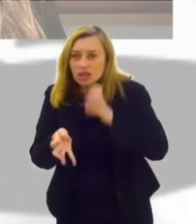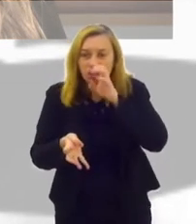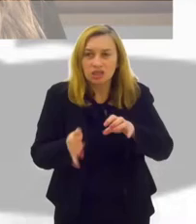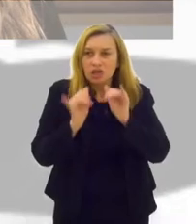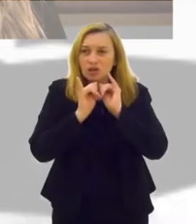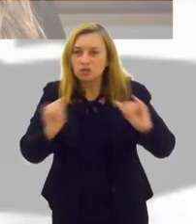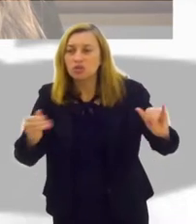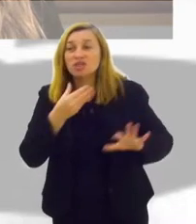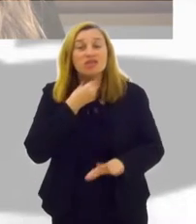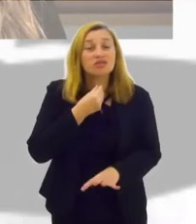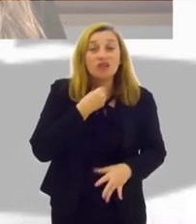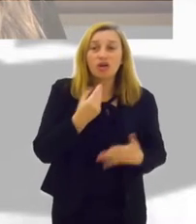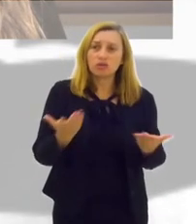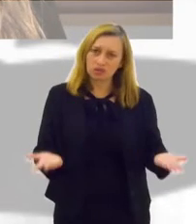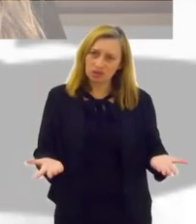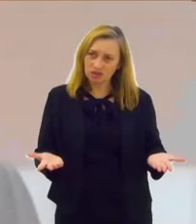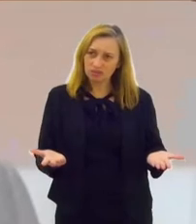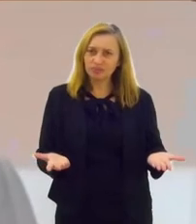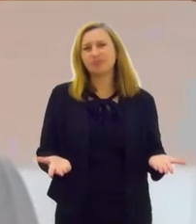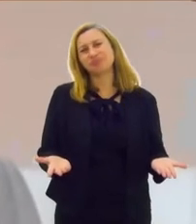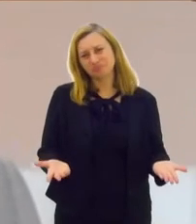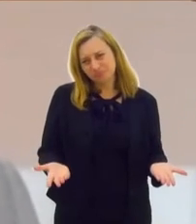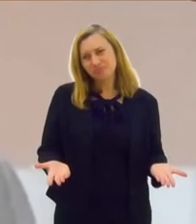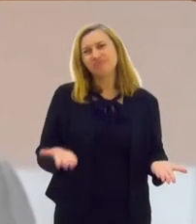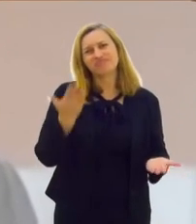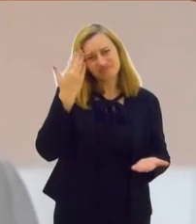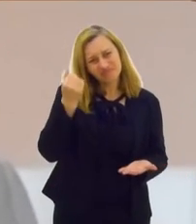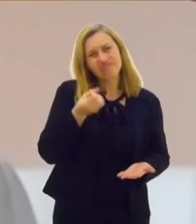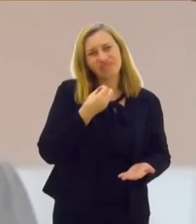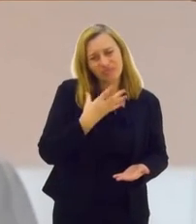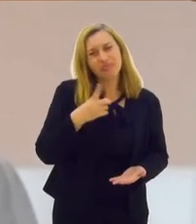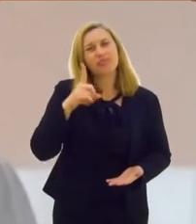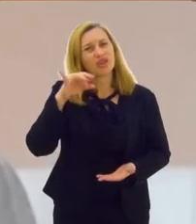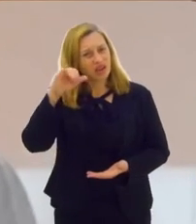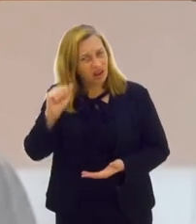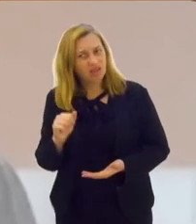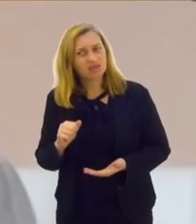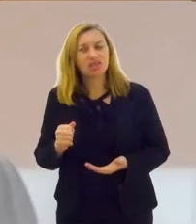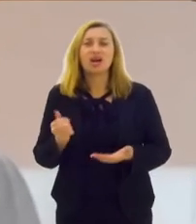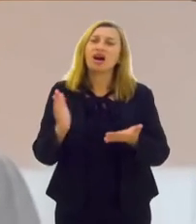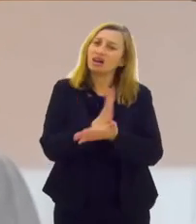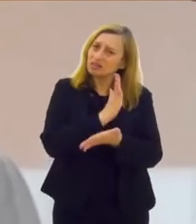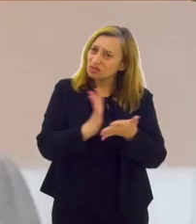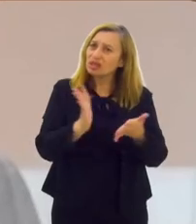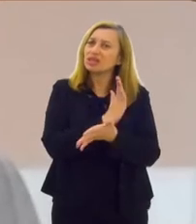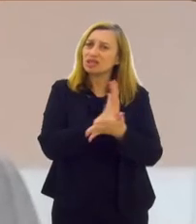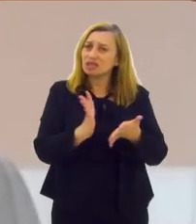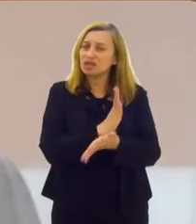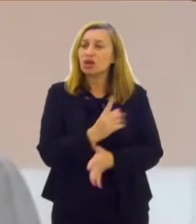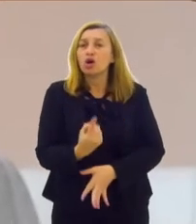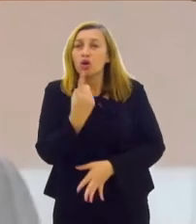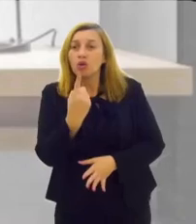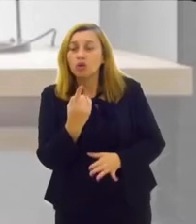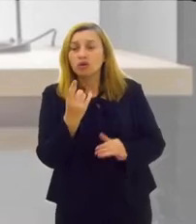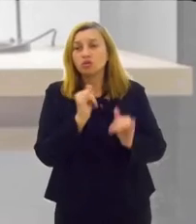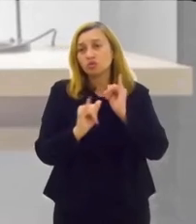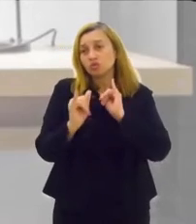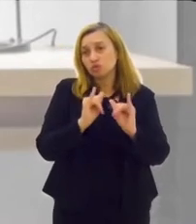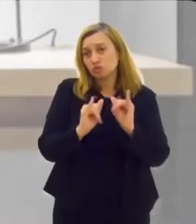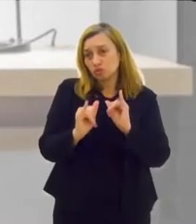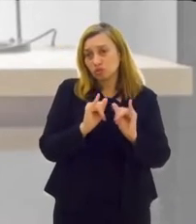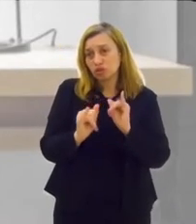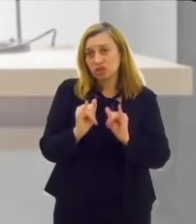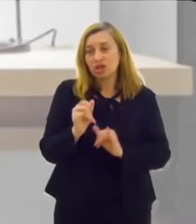espalhando notícias falsas. E a gente sabe muito Mentirosas. bem, né, Cláudia, que muitas vezes, uma notícia que